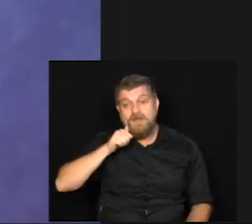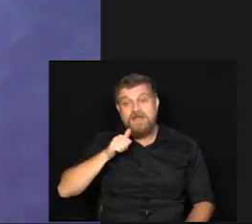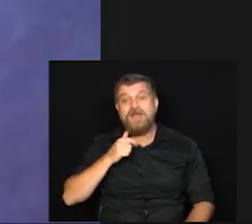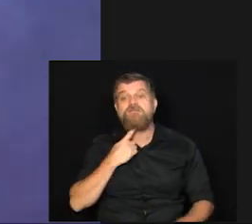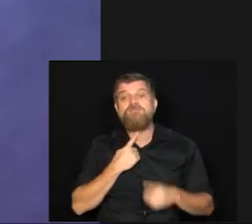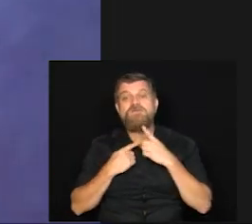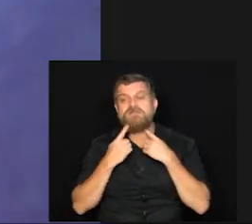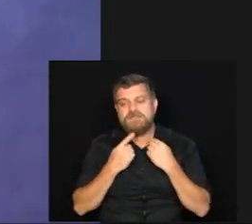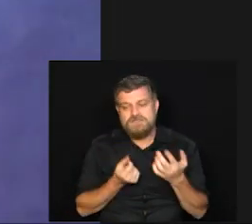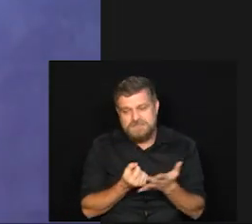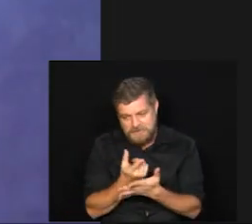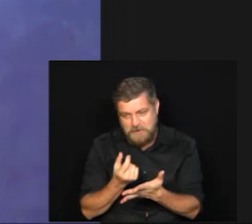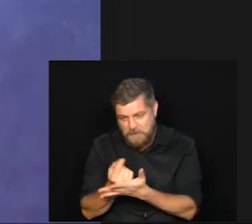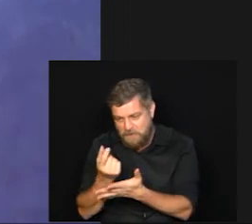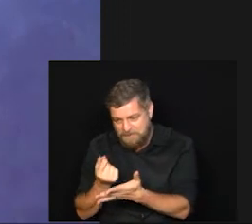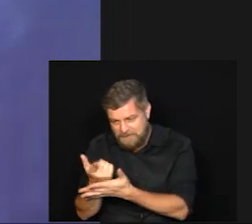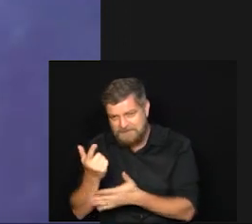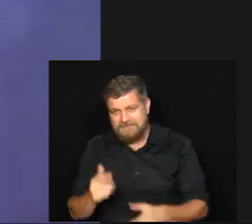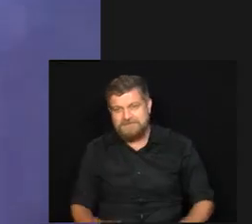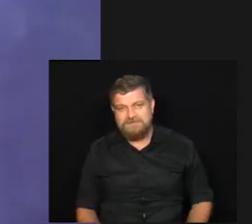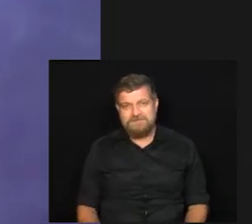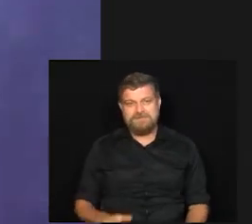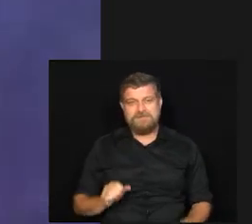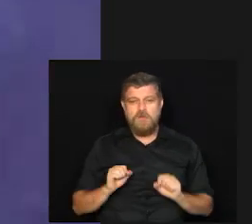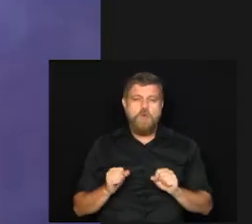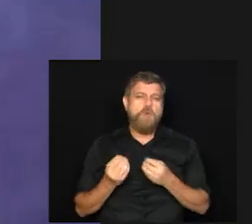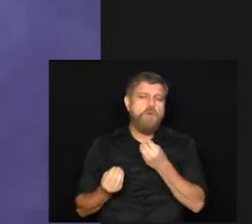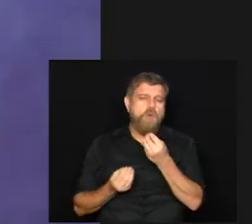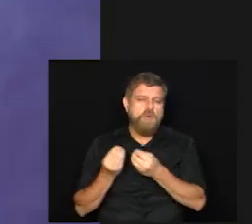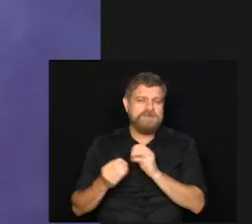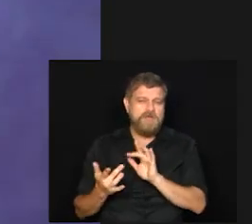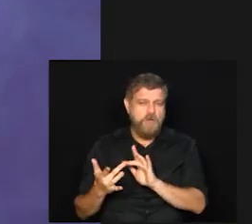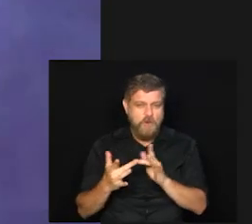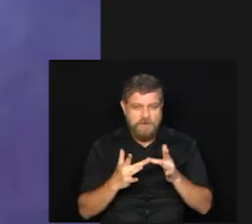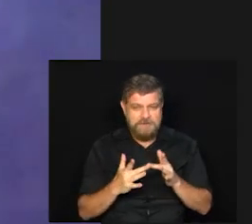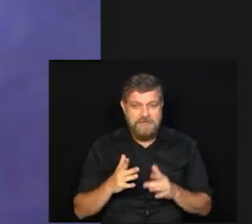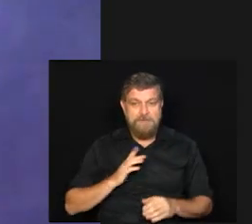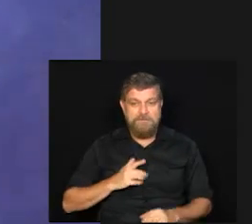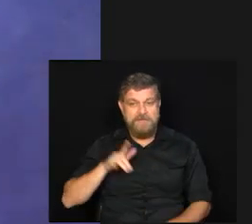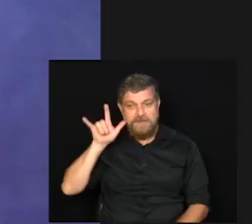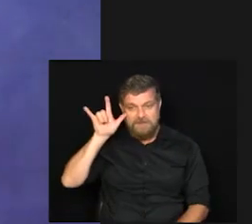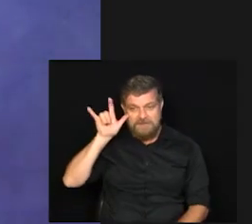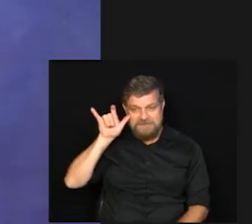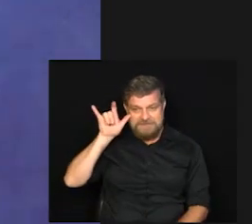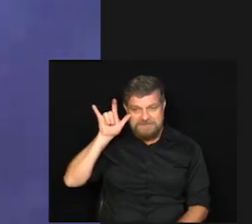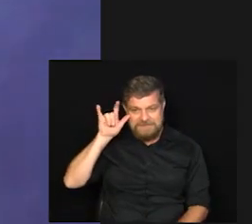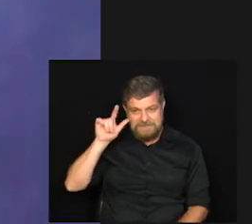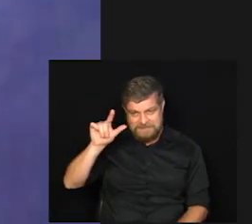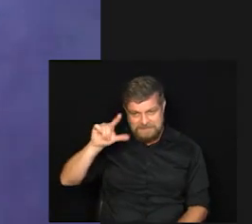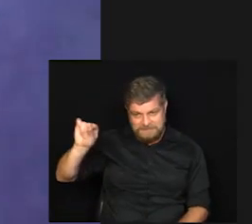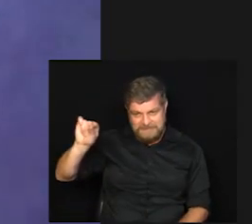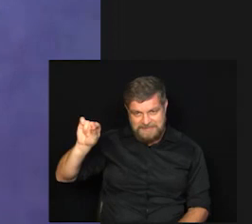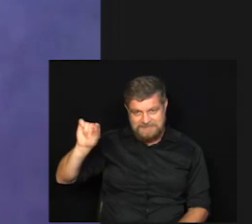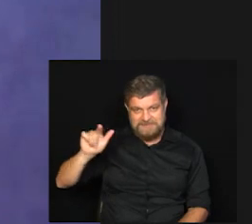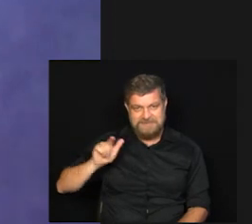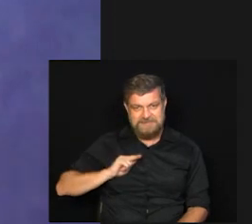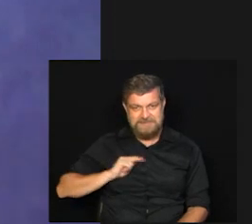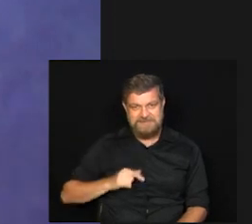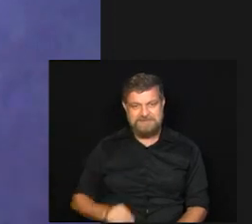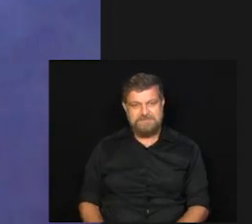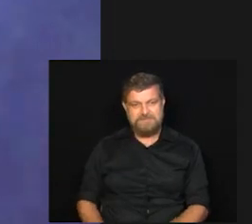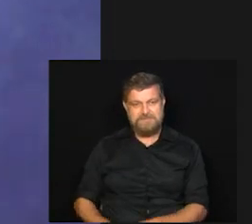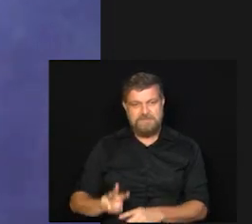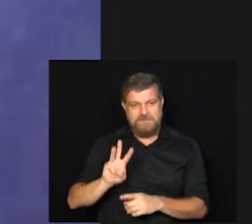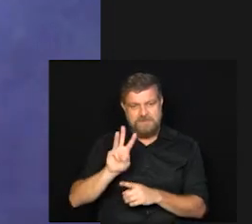livro A Revolução das Rosas. E aí vocês conseguem entrar em contato pelo meu Instagram, pelo direct, que é o